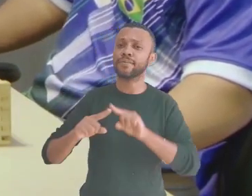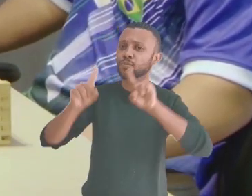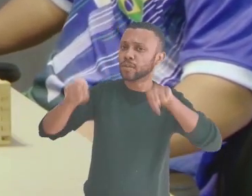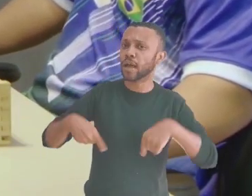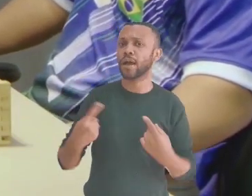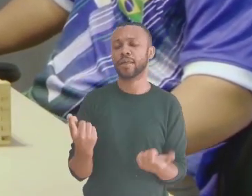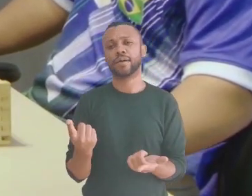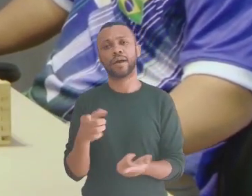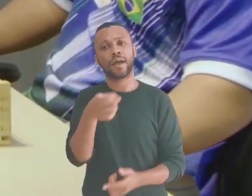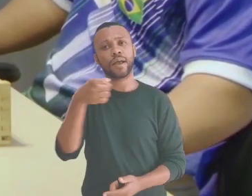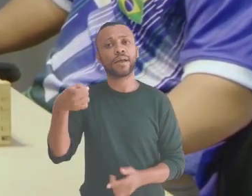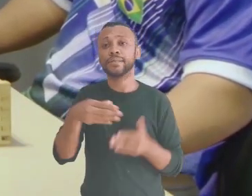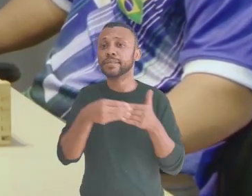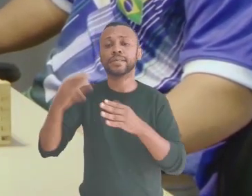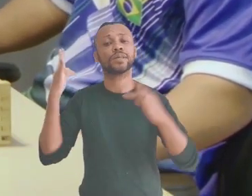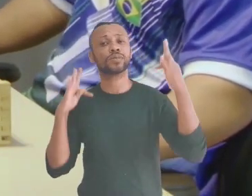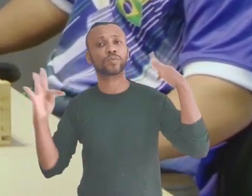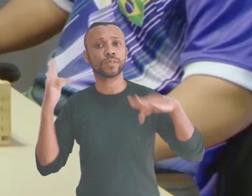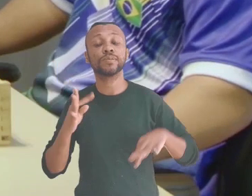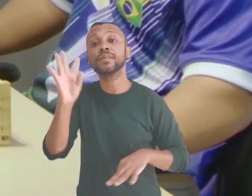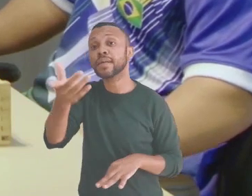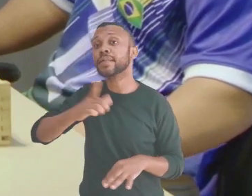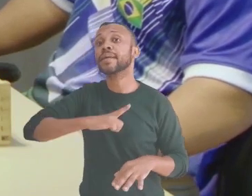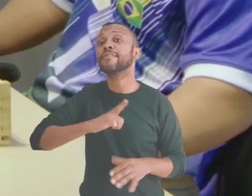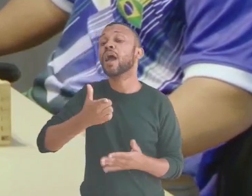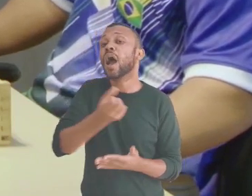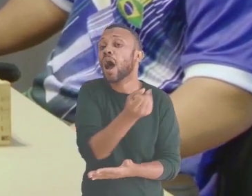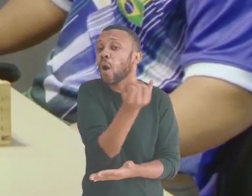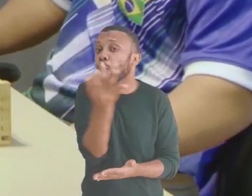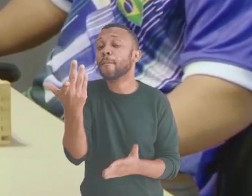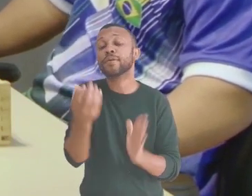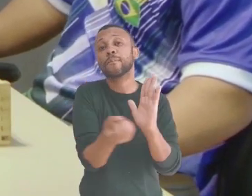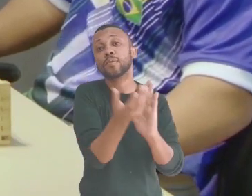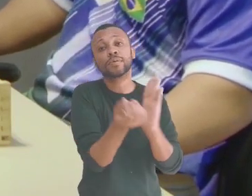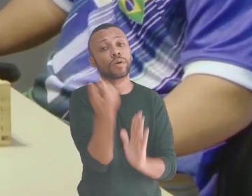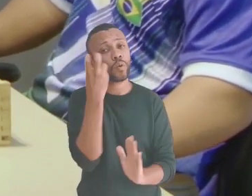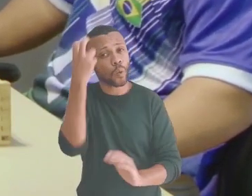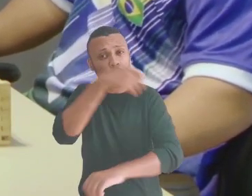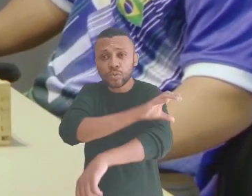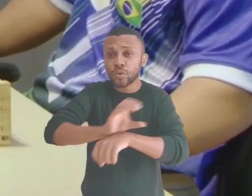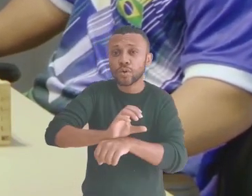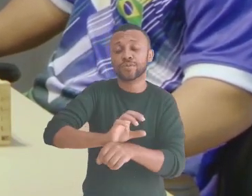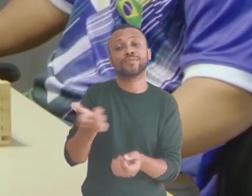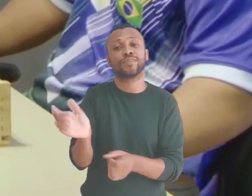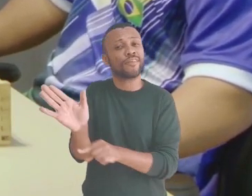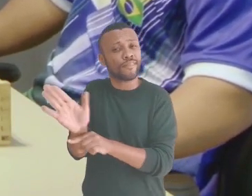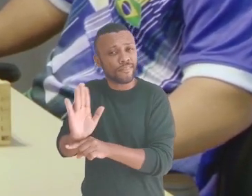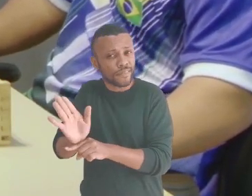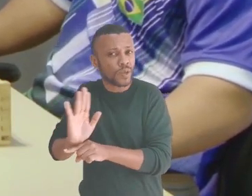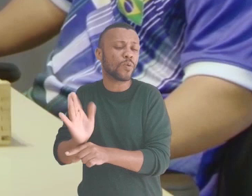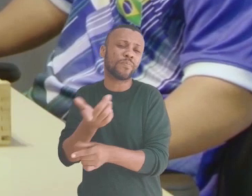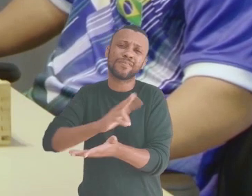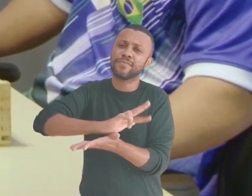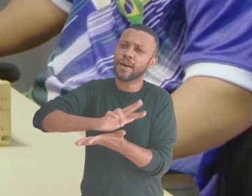de algumas coisas da produção cultural aqui no Rio de Janeiro, no Brasil, né? Dos filmes Candidato Honesto 2, longa-metragem Chapa Quente,